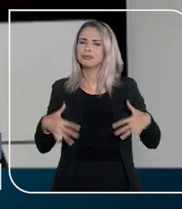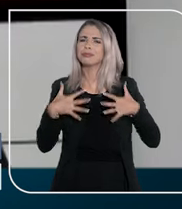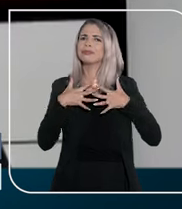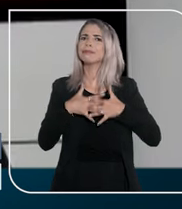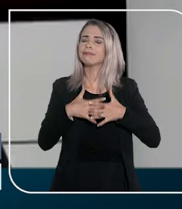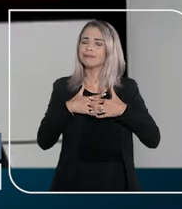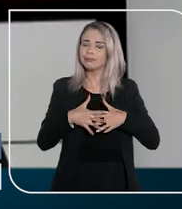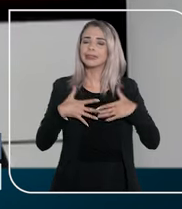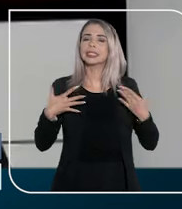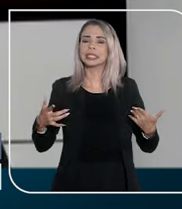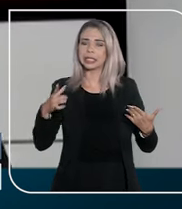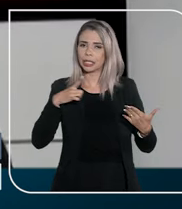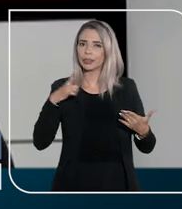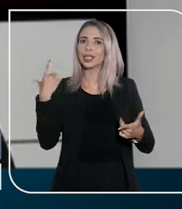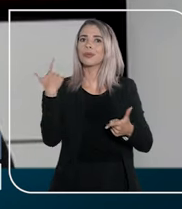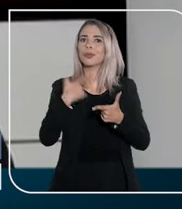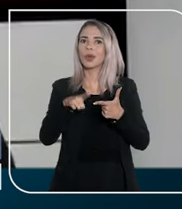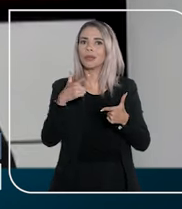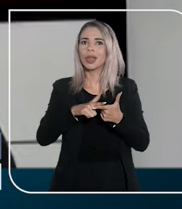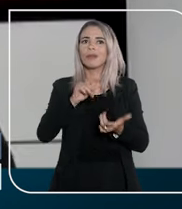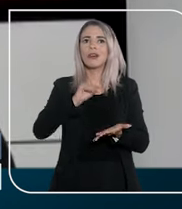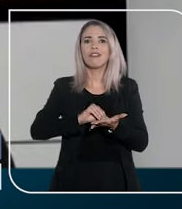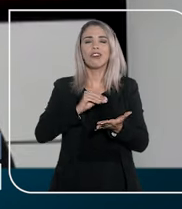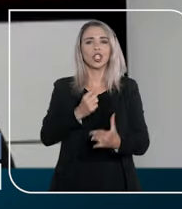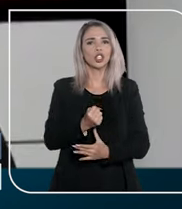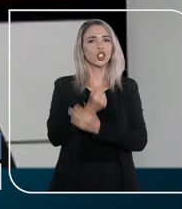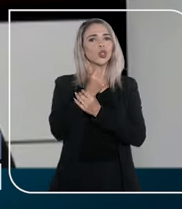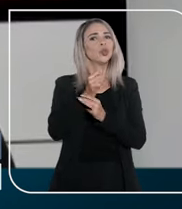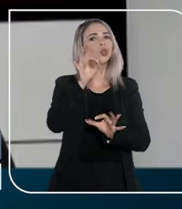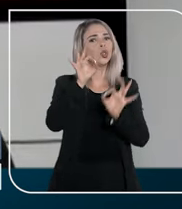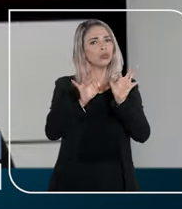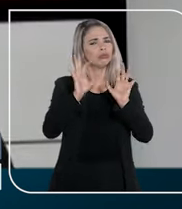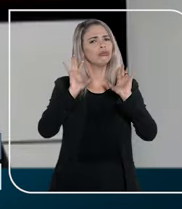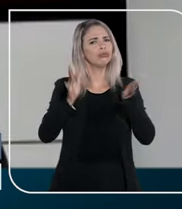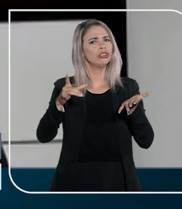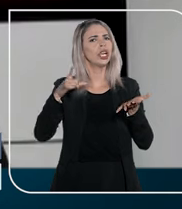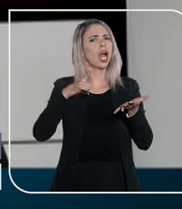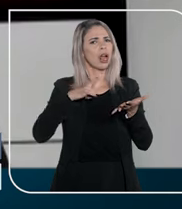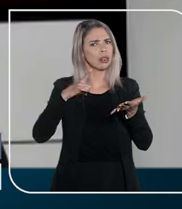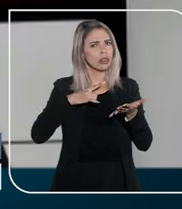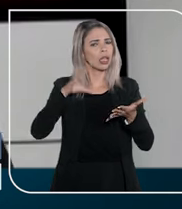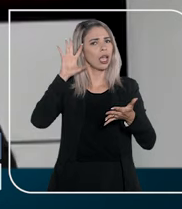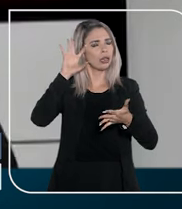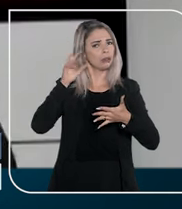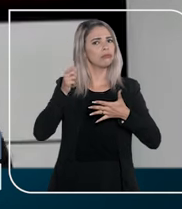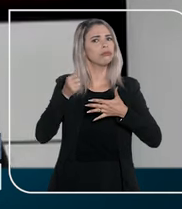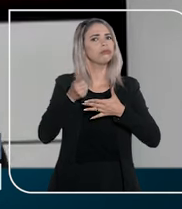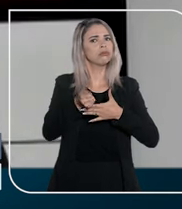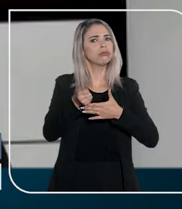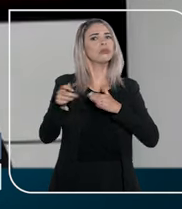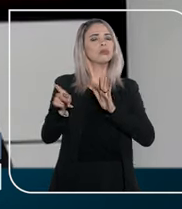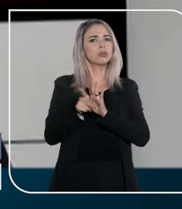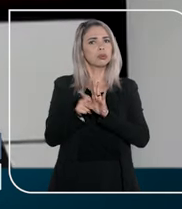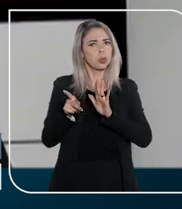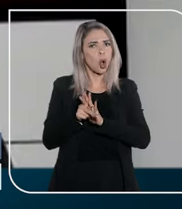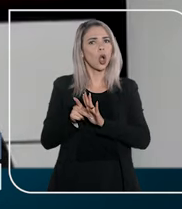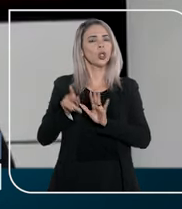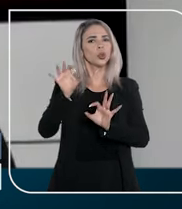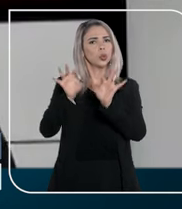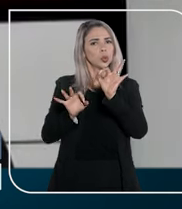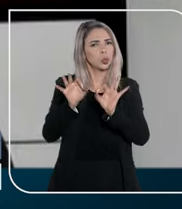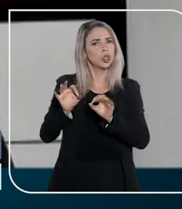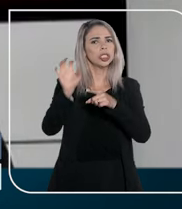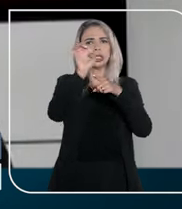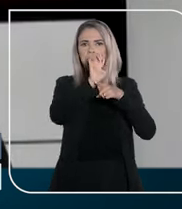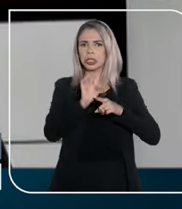casos, nós temos uma grave insegurança jurídica. Temos alguns bons precedentes, tanto do Superior Tribunal de Justiça quanto de tribunais estaduais,